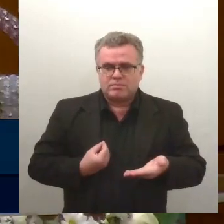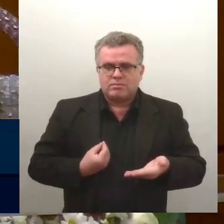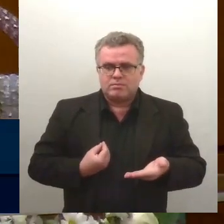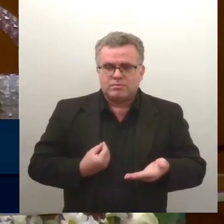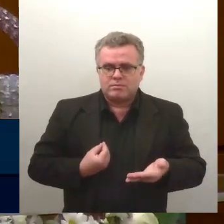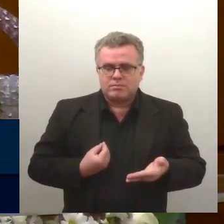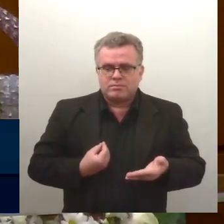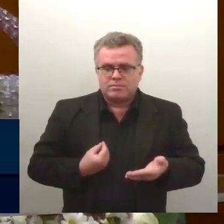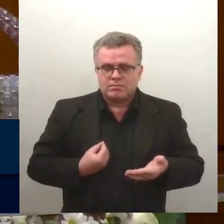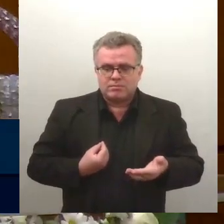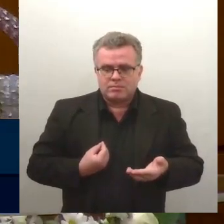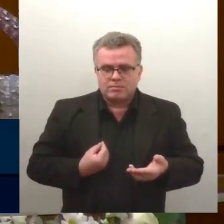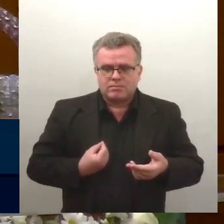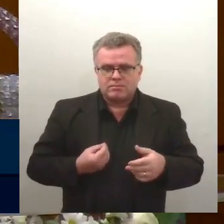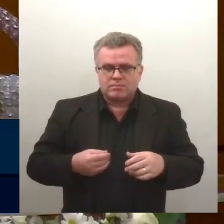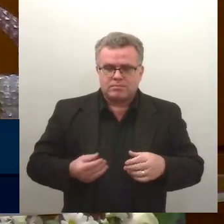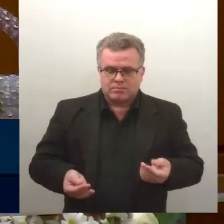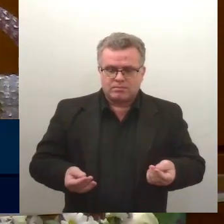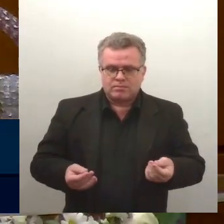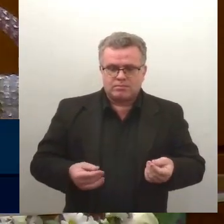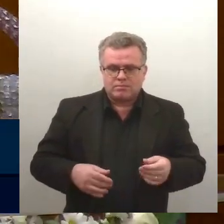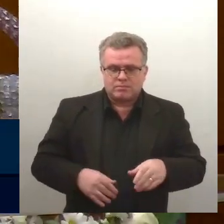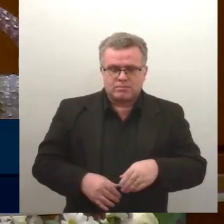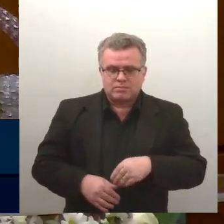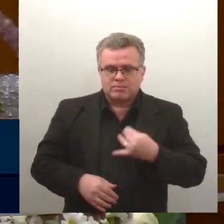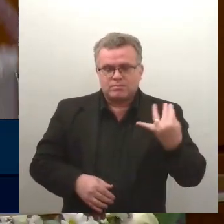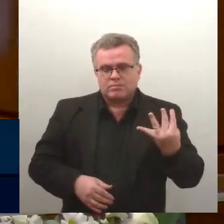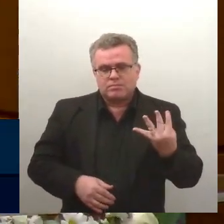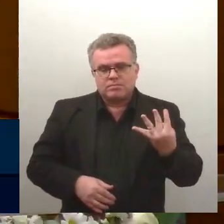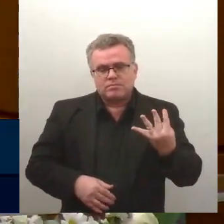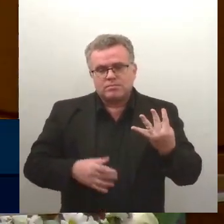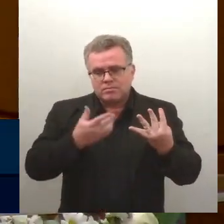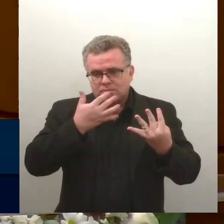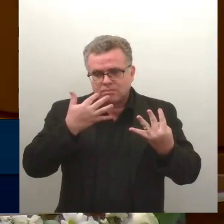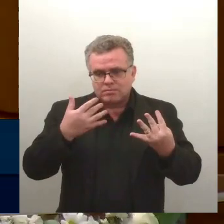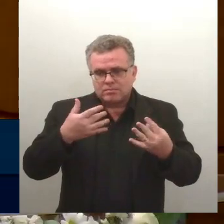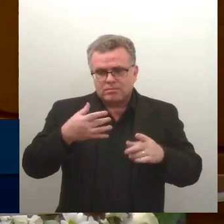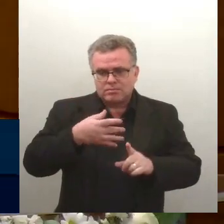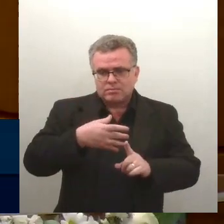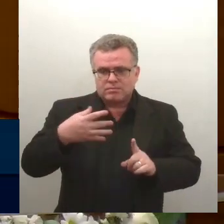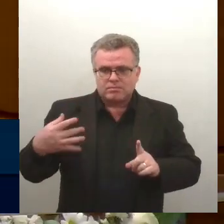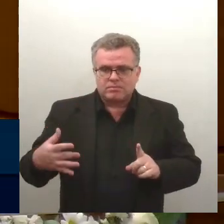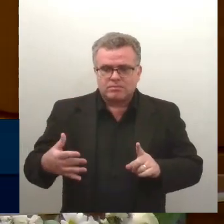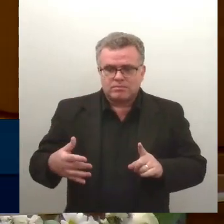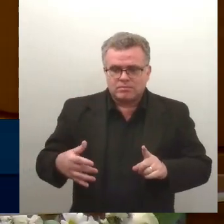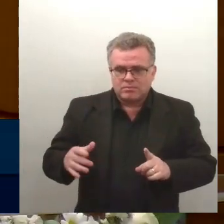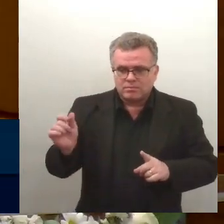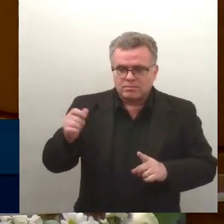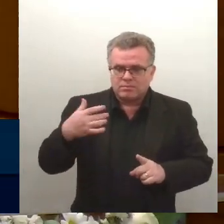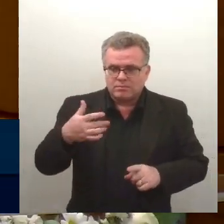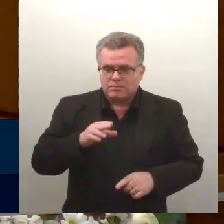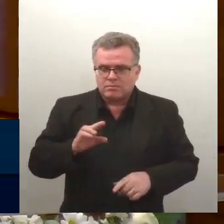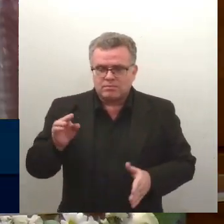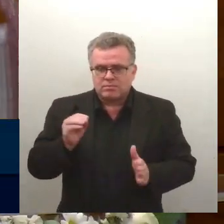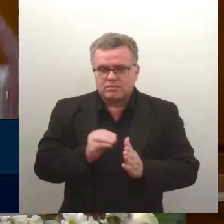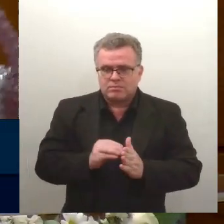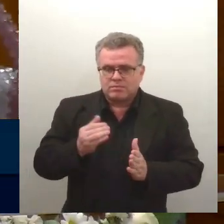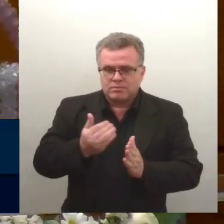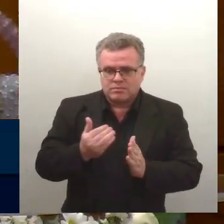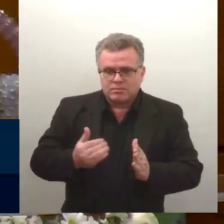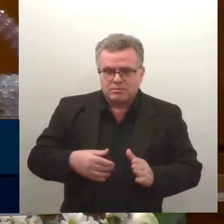as coisas do arco-íris, com o nome Linda Brasil, uma bolsa com as cores Linda Brasil, também artesanato sergipano,